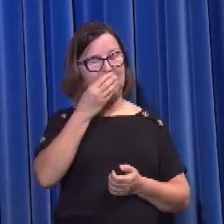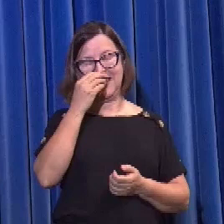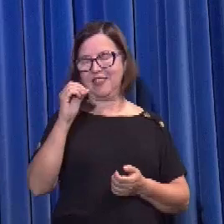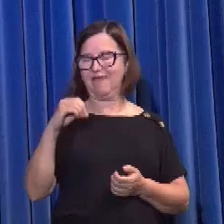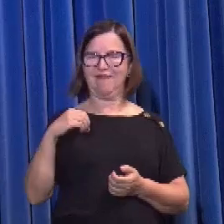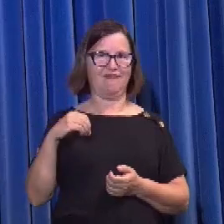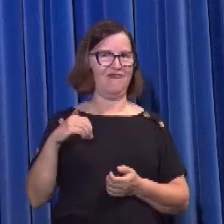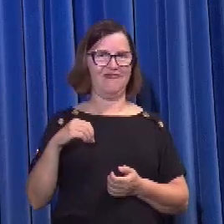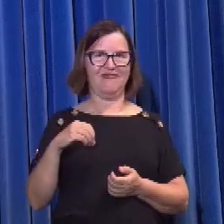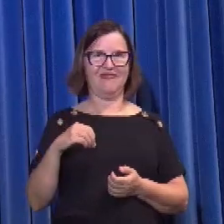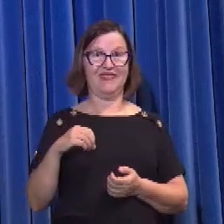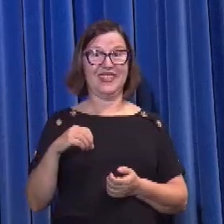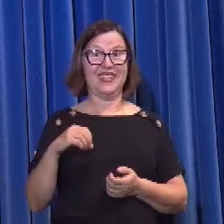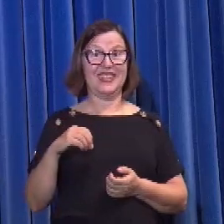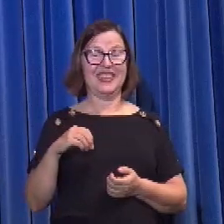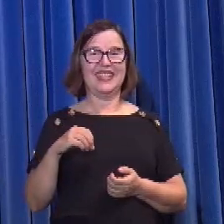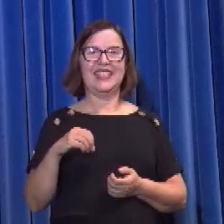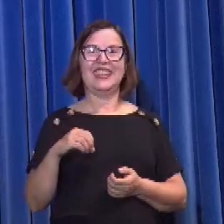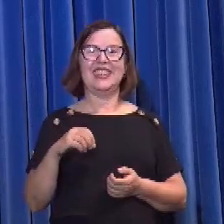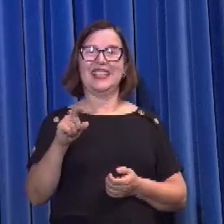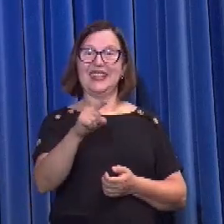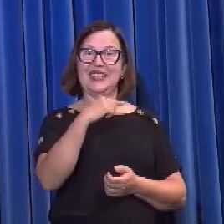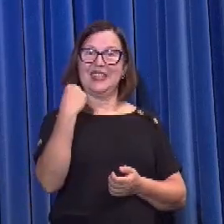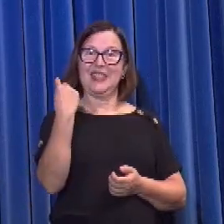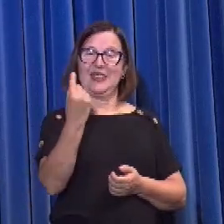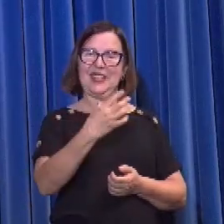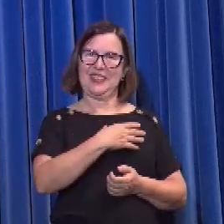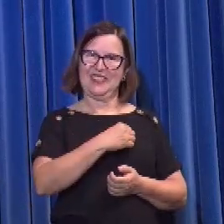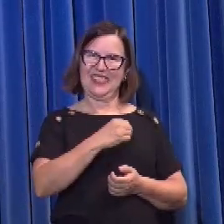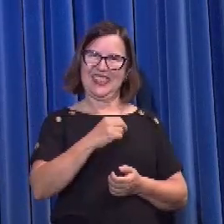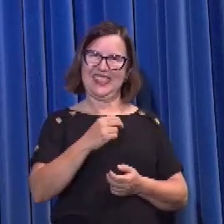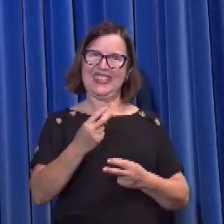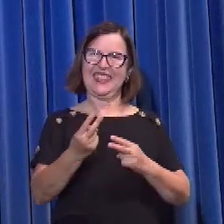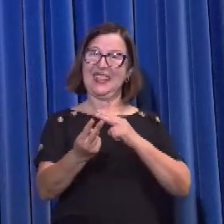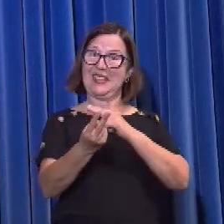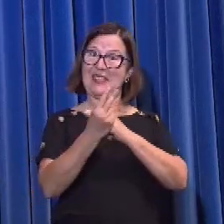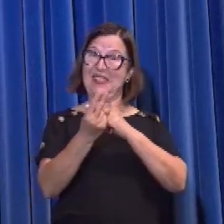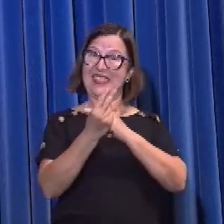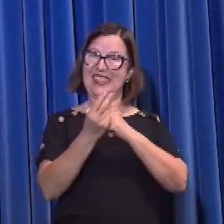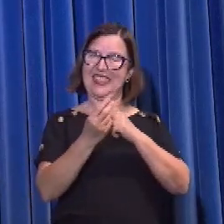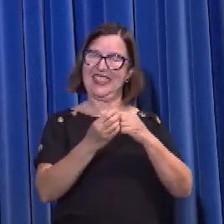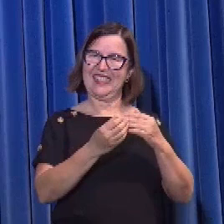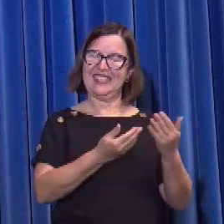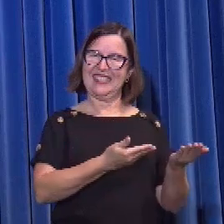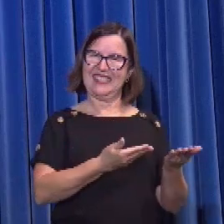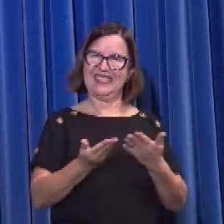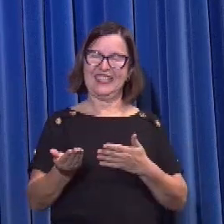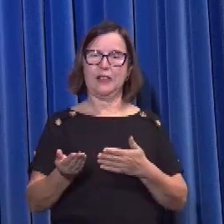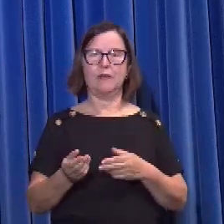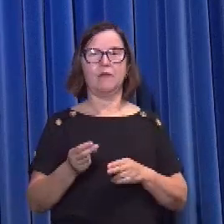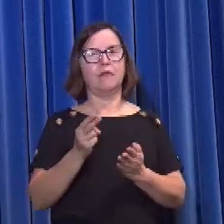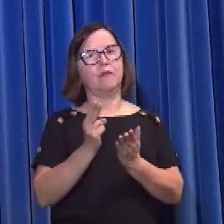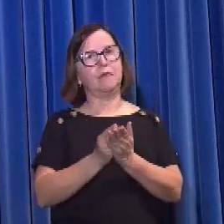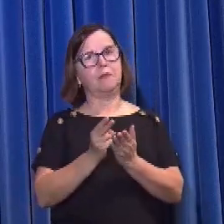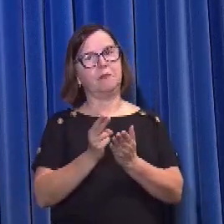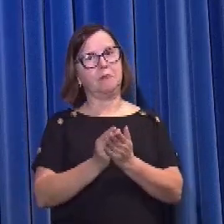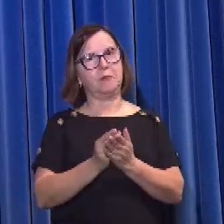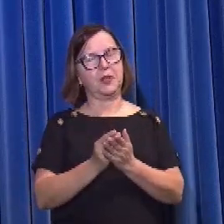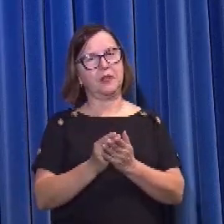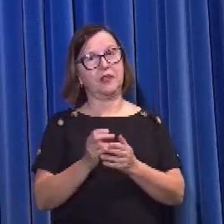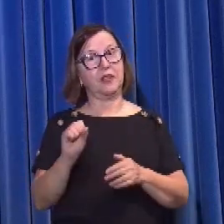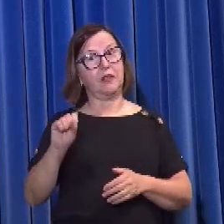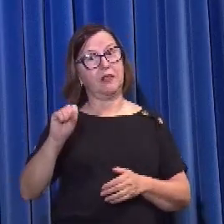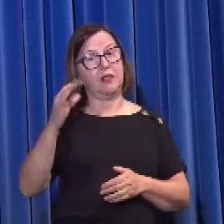abandonados, que como filhos estamos sendo cuidados e conduzidos, apesar das forças hostis